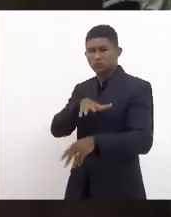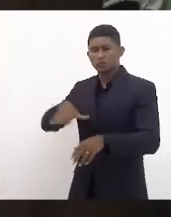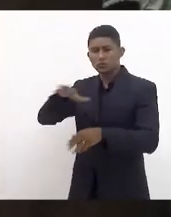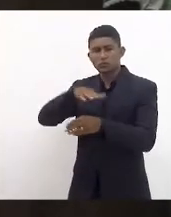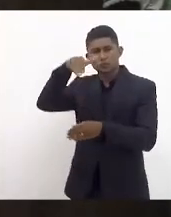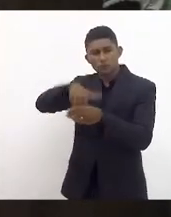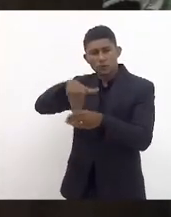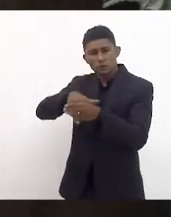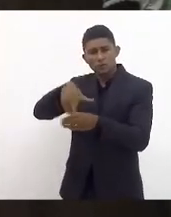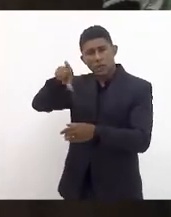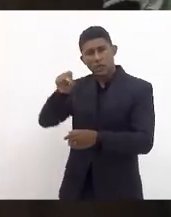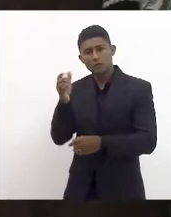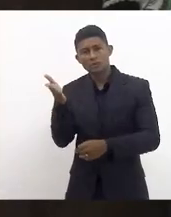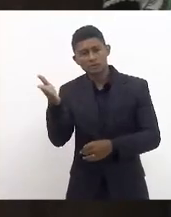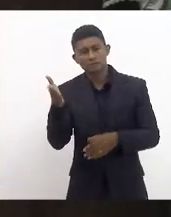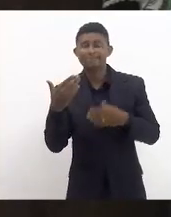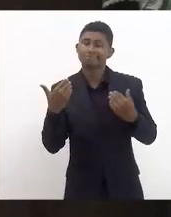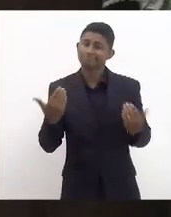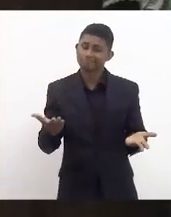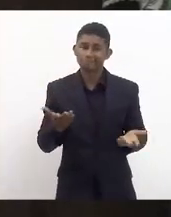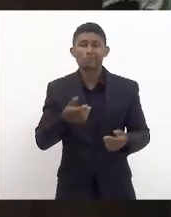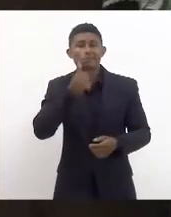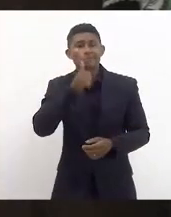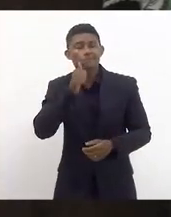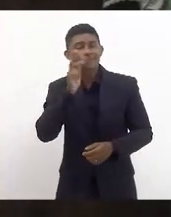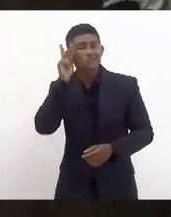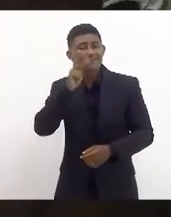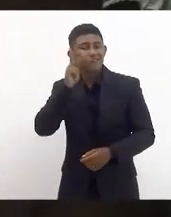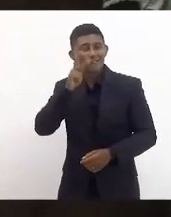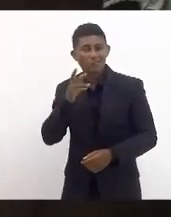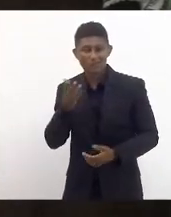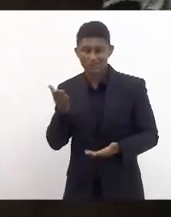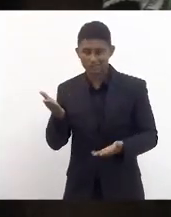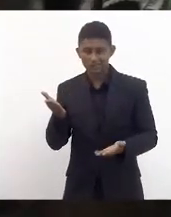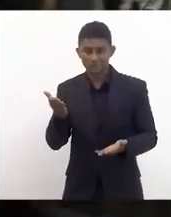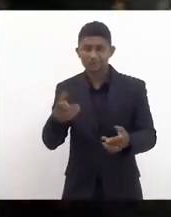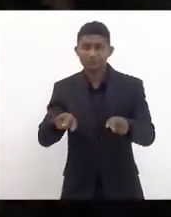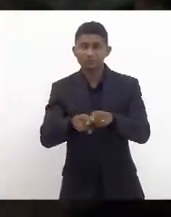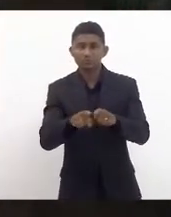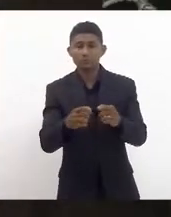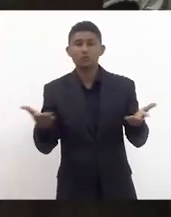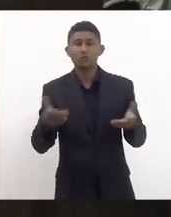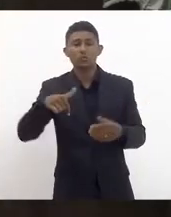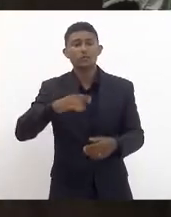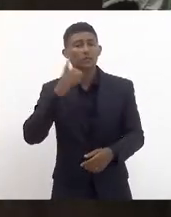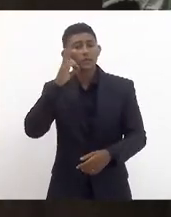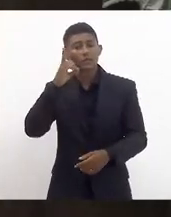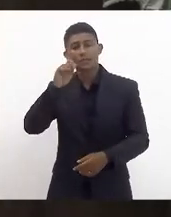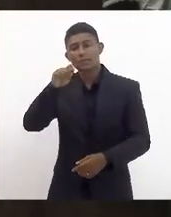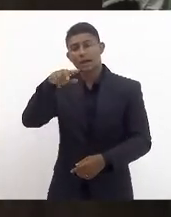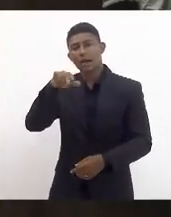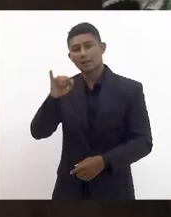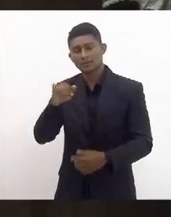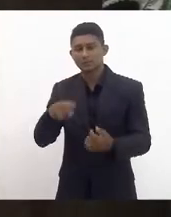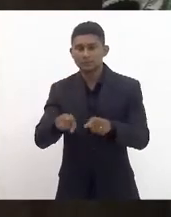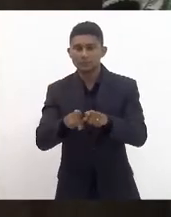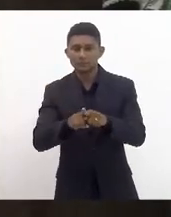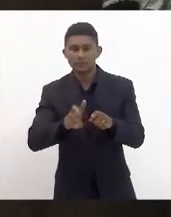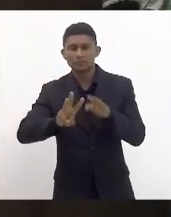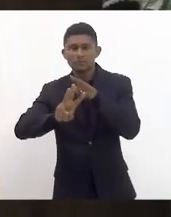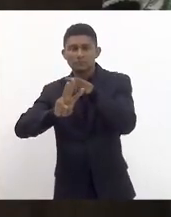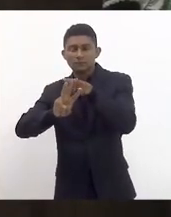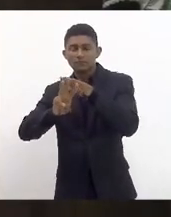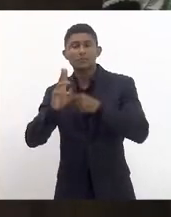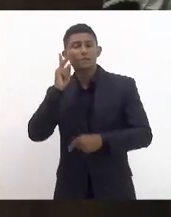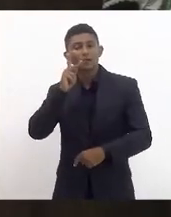Então, aqui, o episódio da vereadora Patrícia em Friburgo, o episódio da deputada Dani Monteiro hoje aqui, e o episódio da vereadora Cris